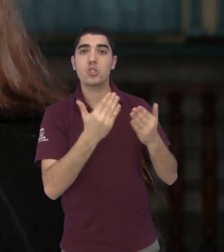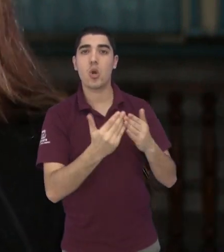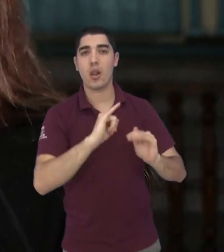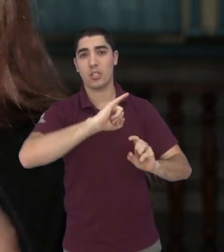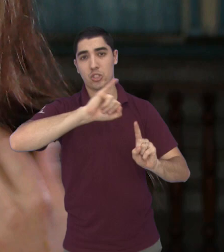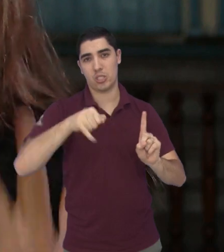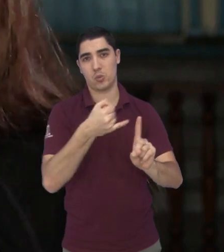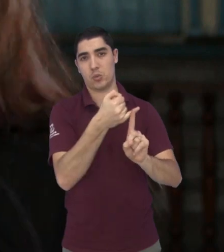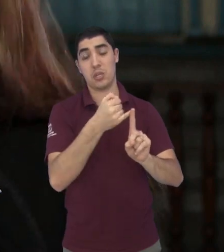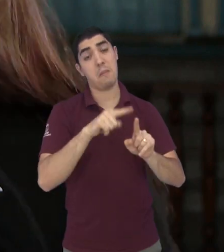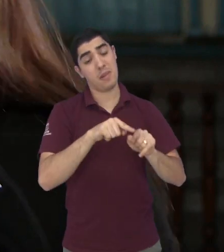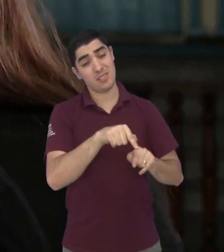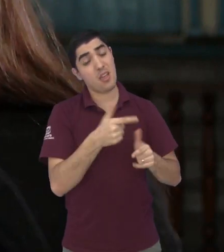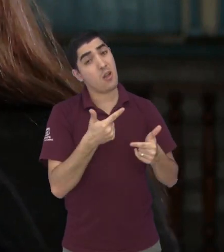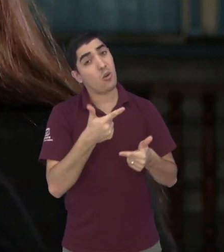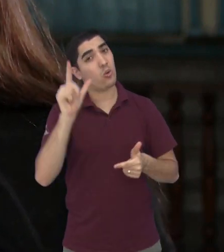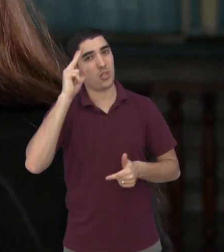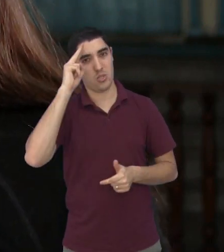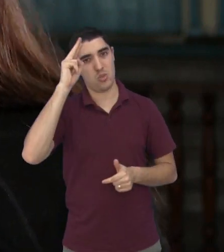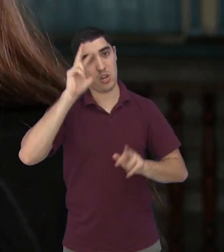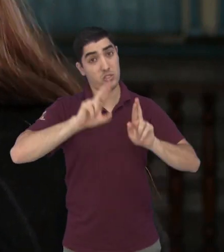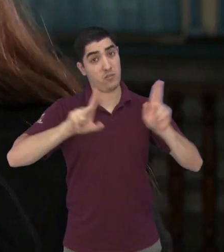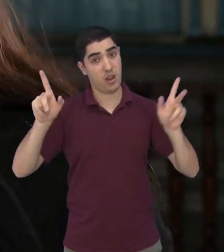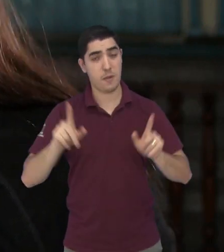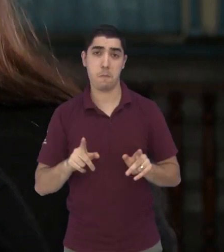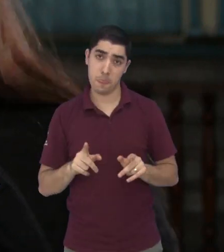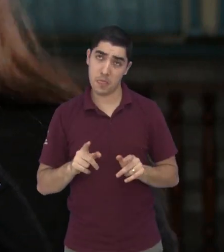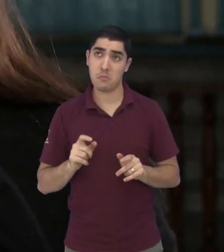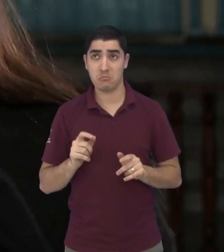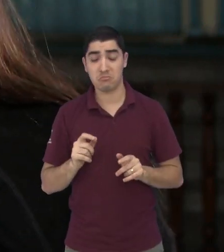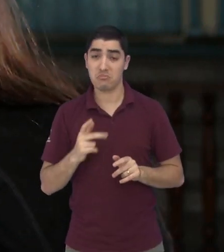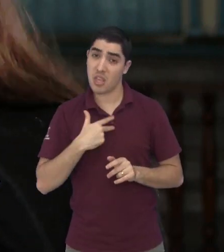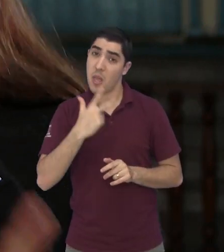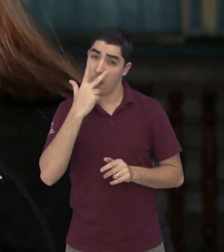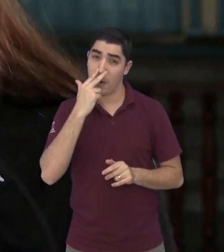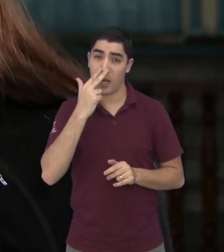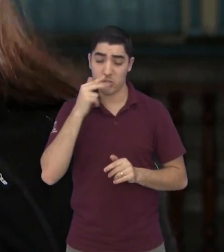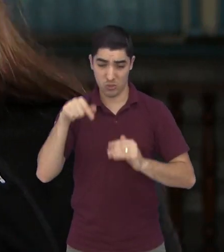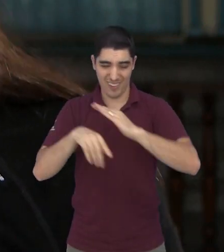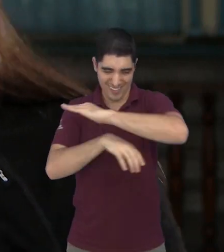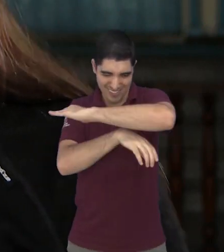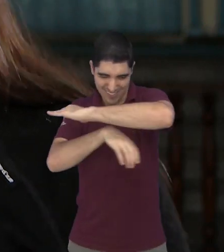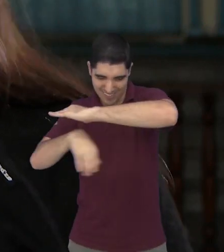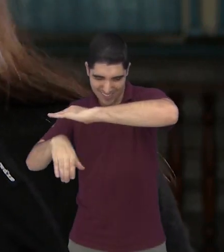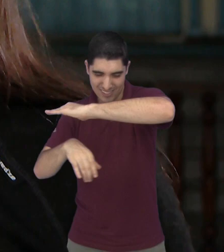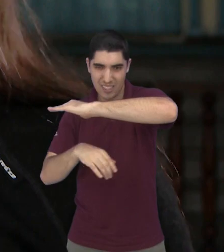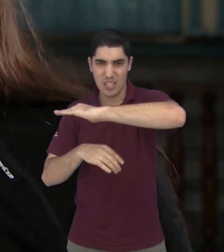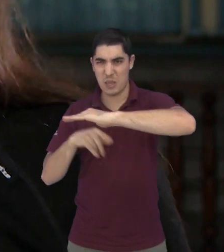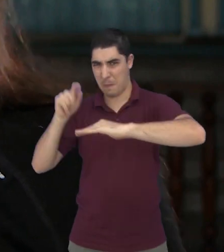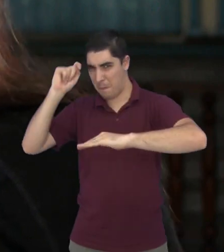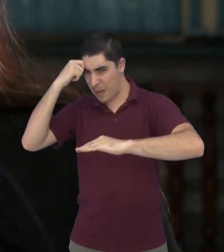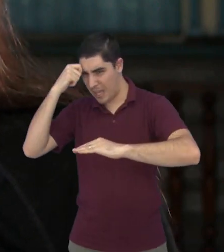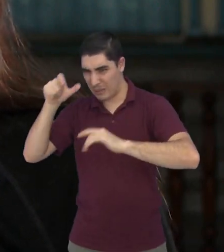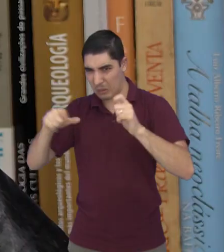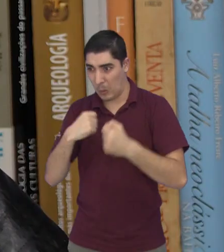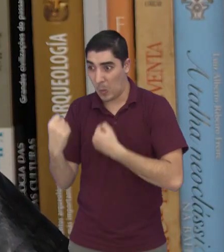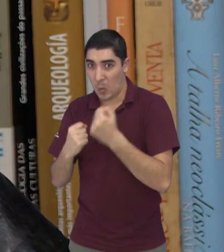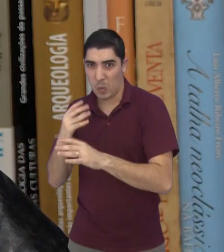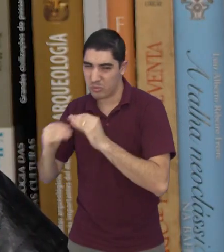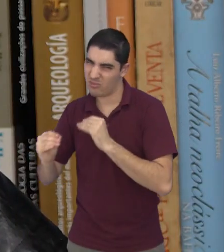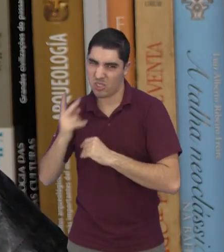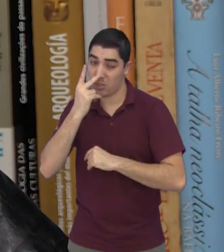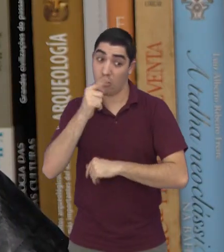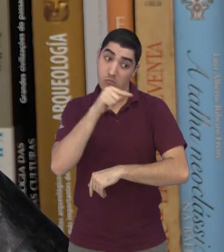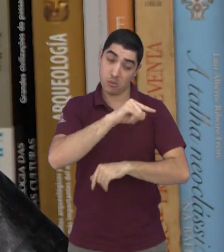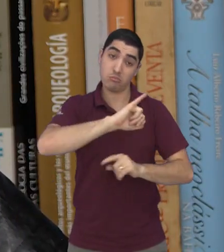história. Poderia-se pensar nesses túneis, eu acho que para o colégio jesuítico. Para os negros eu não acredito muito, não. Mesmo